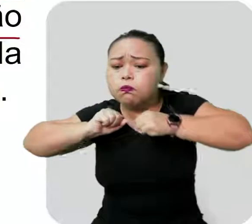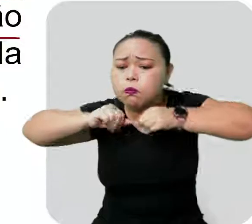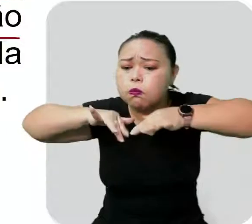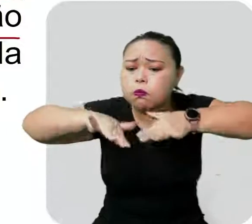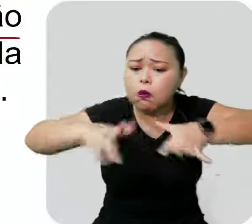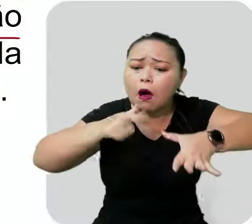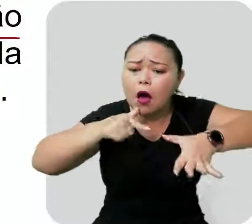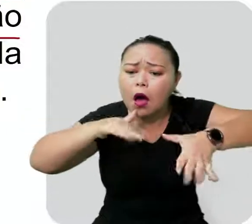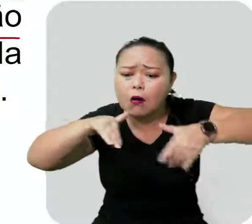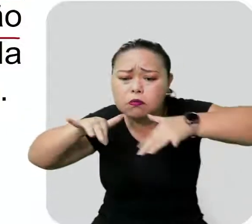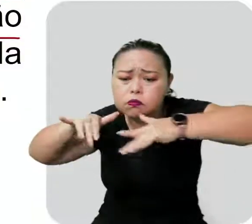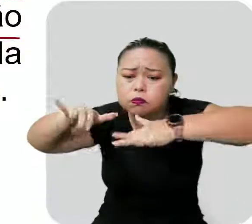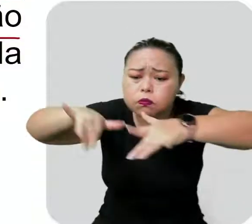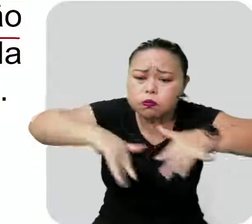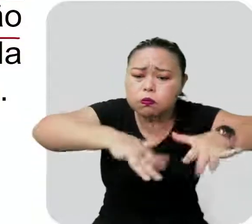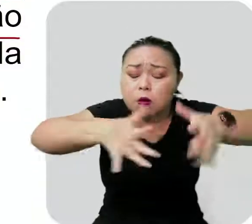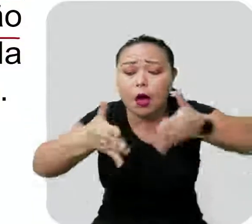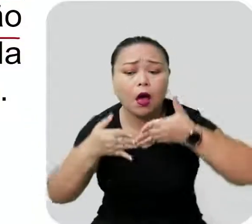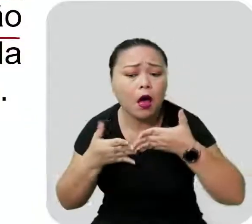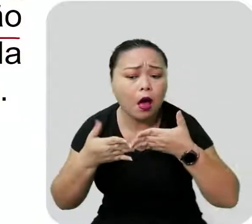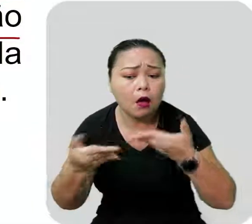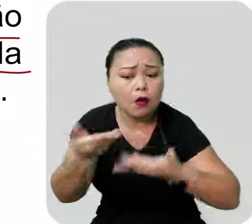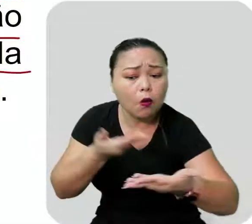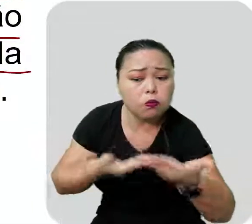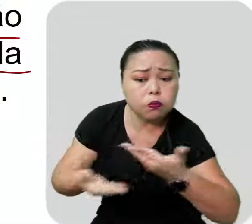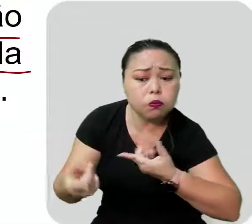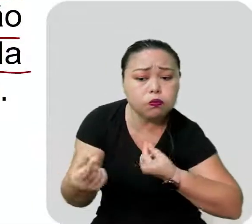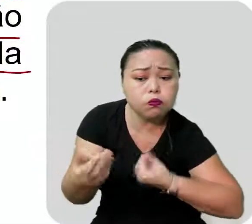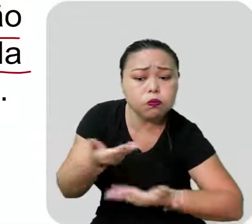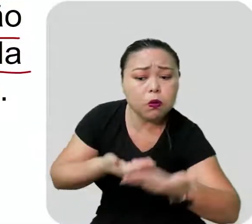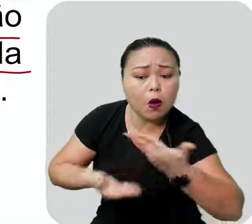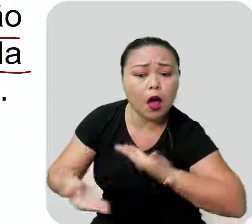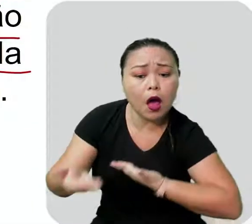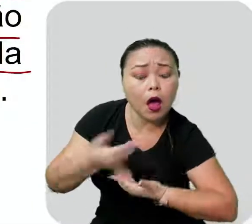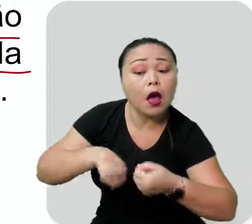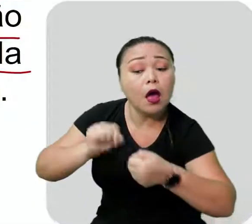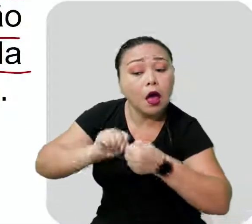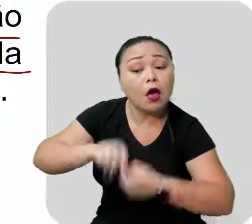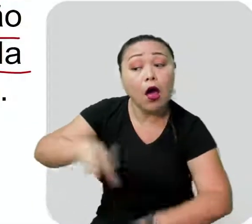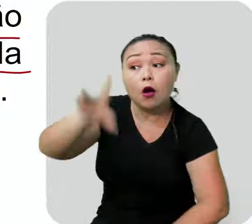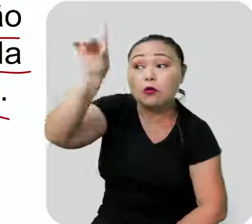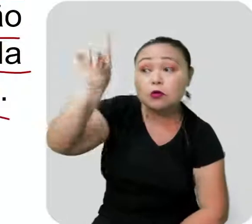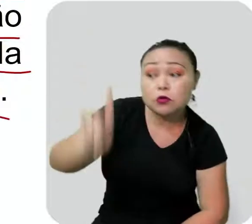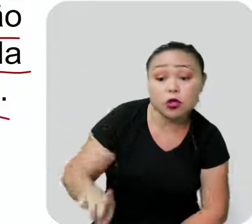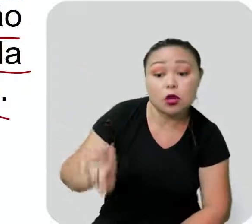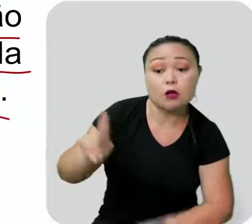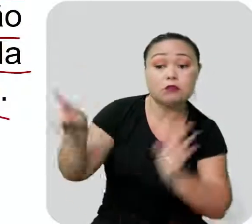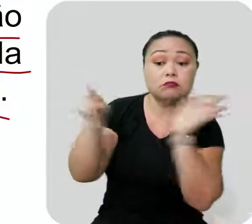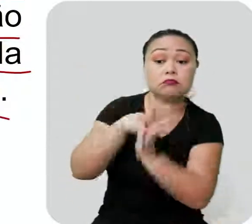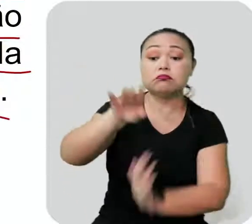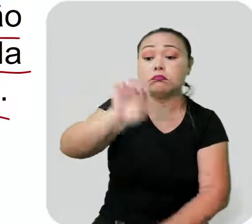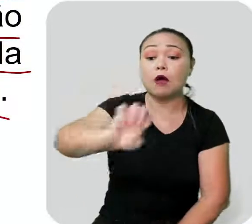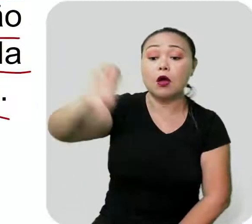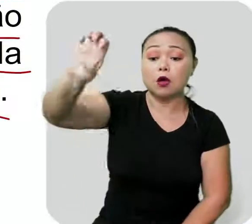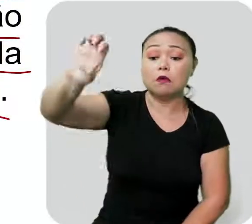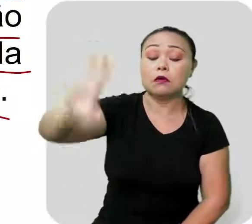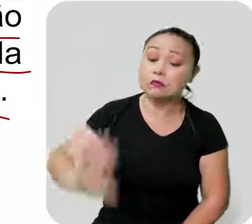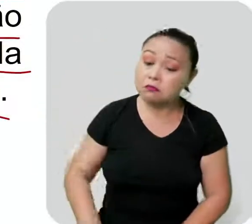marítima comercial e foi considerada um direito inquestionável da